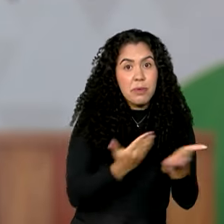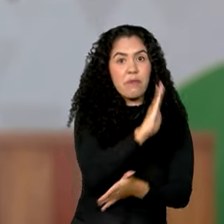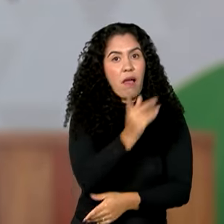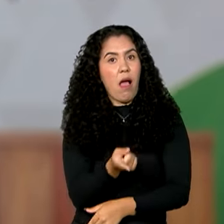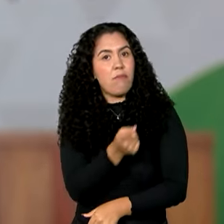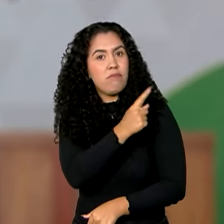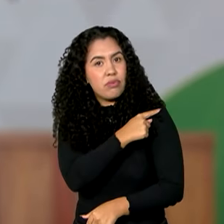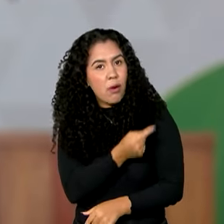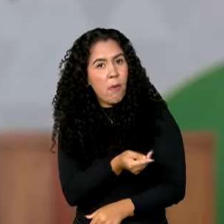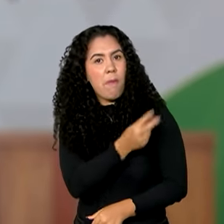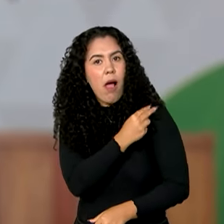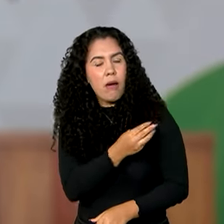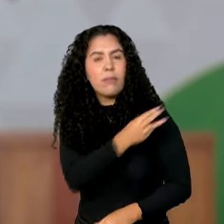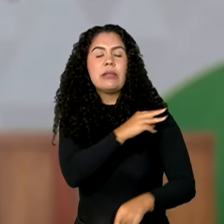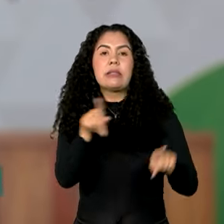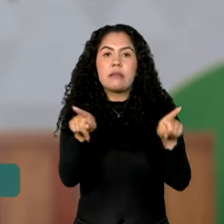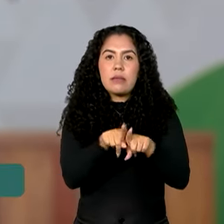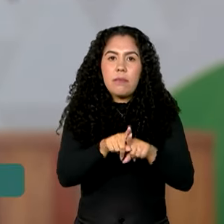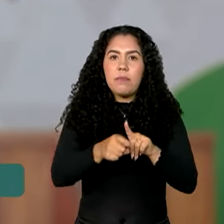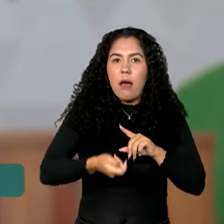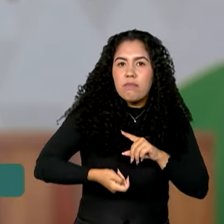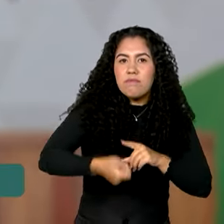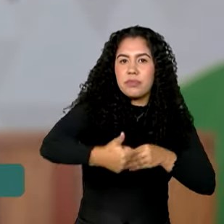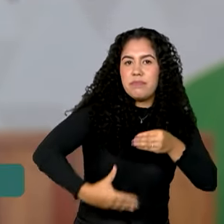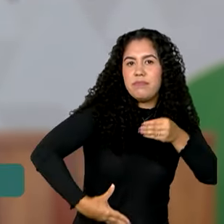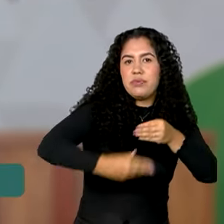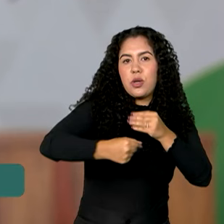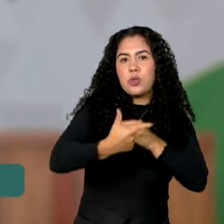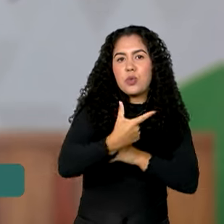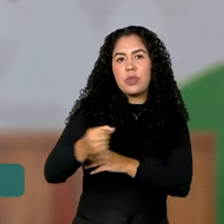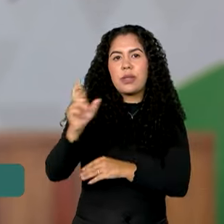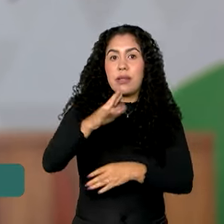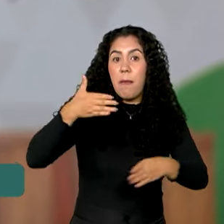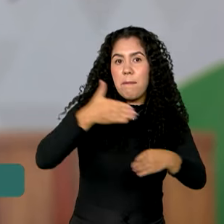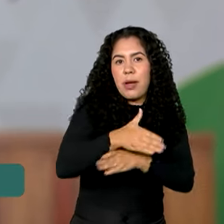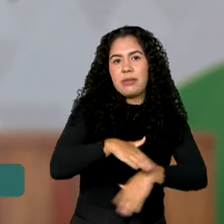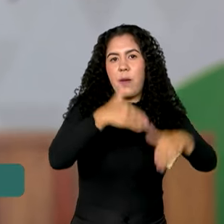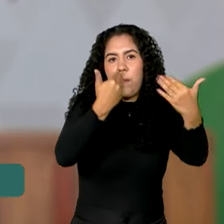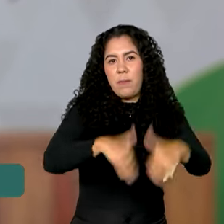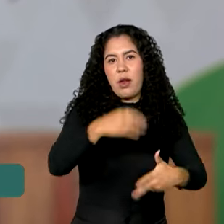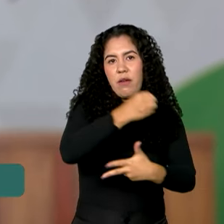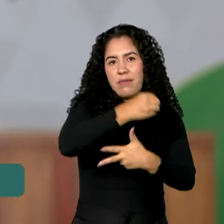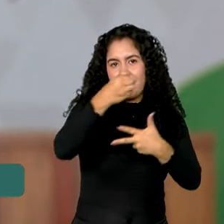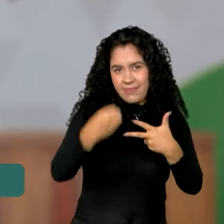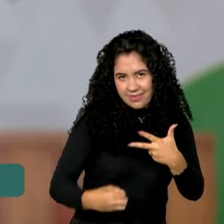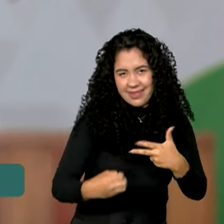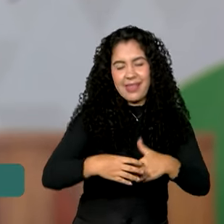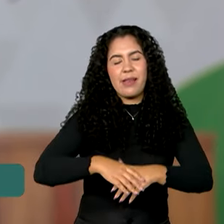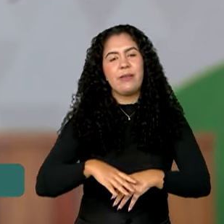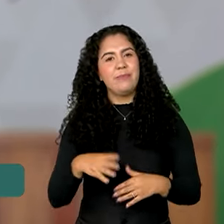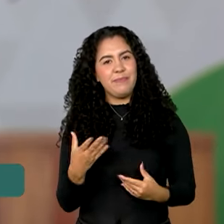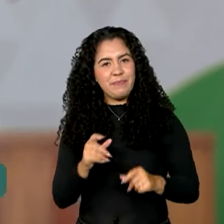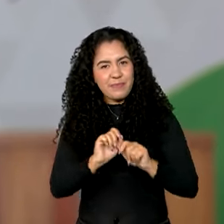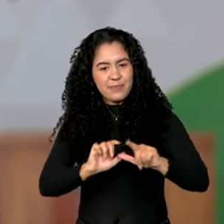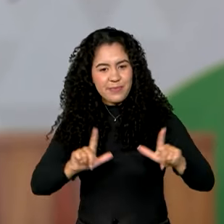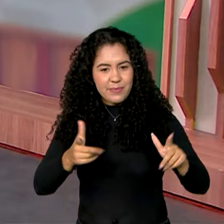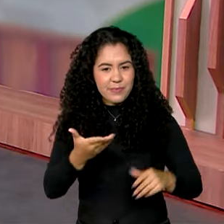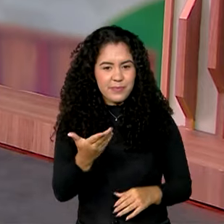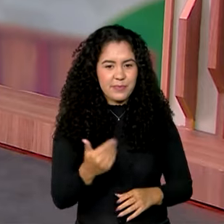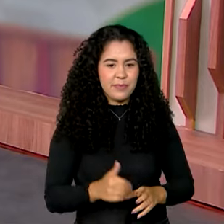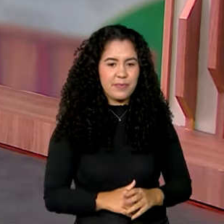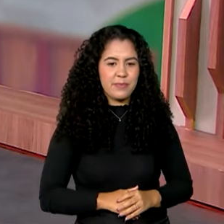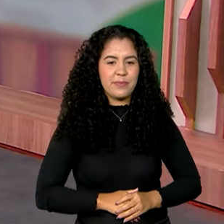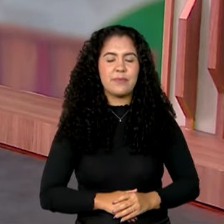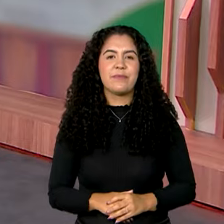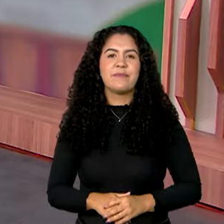para quem participar do Enem no final aí do terceiro ano do ensino médio. É isso, Vanessa. Volto com você no estúdio.